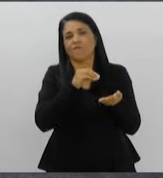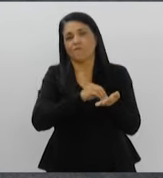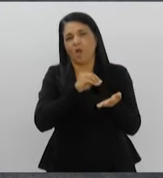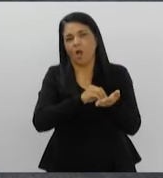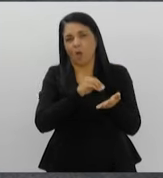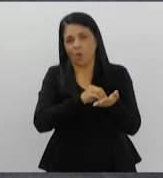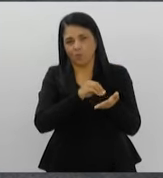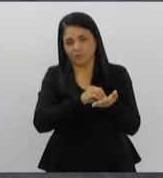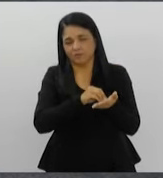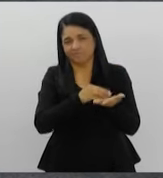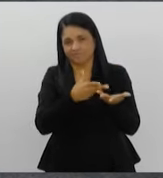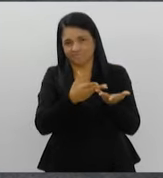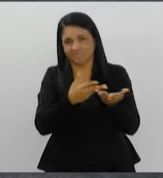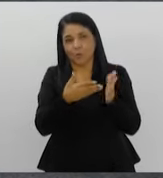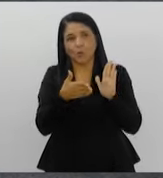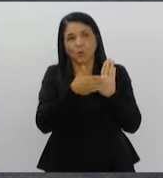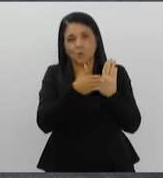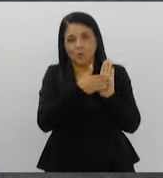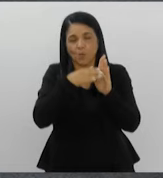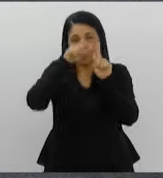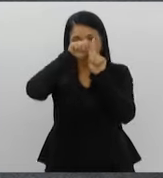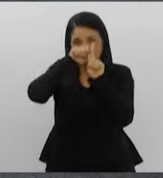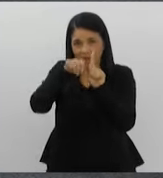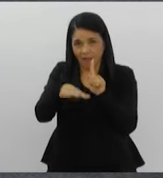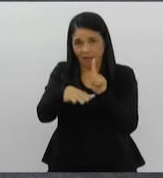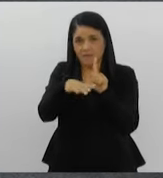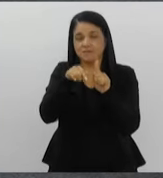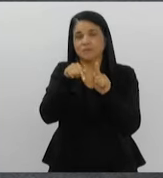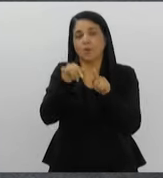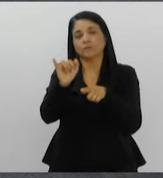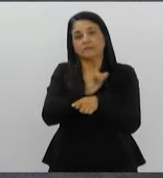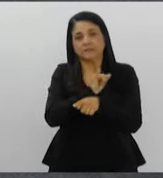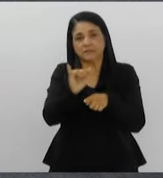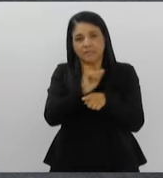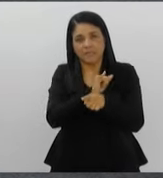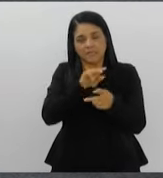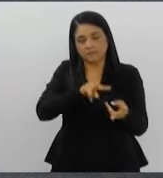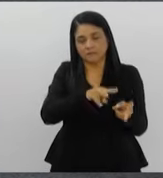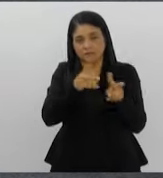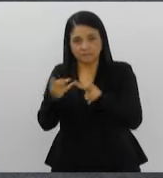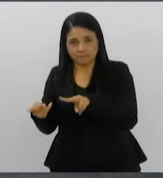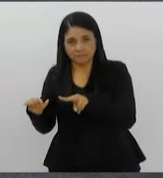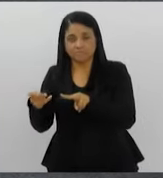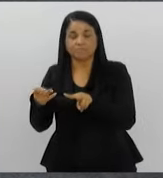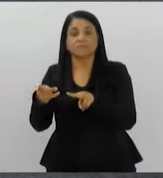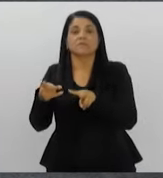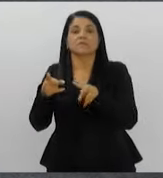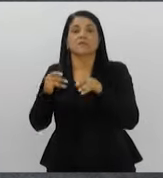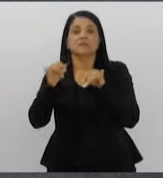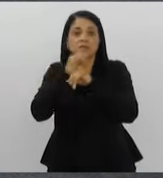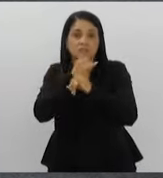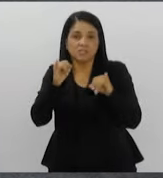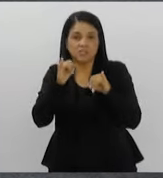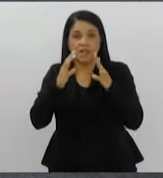quando propõe o gás como alternativa de transição para matrizes limpas, que são